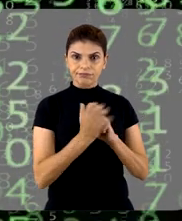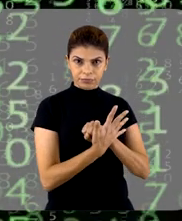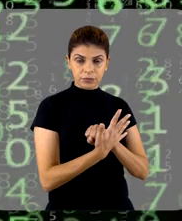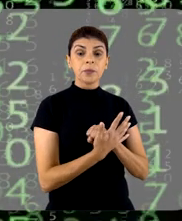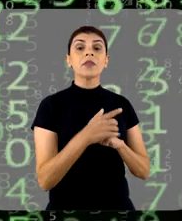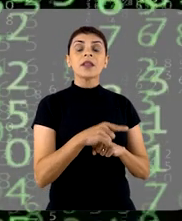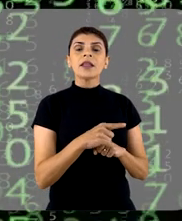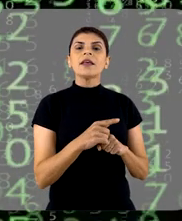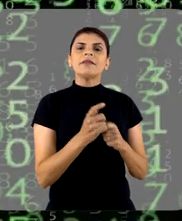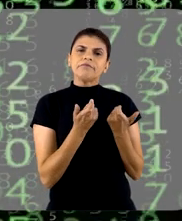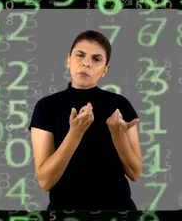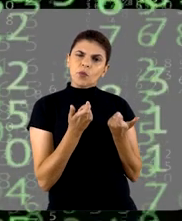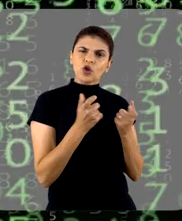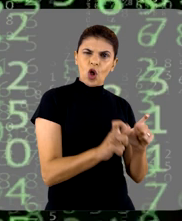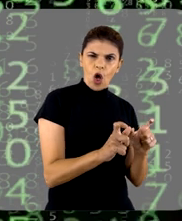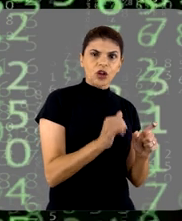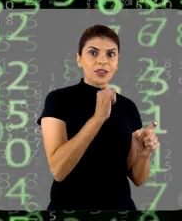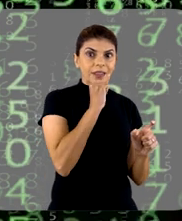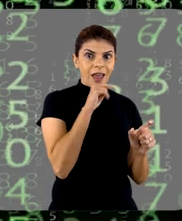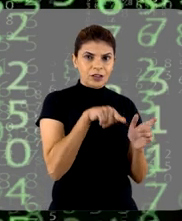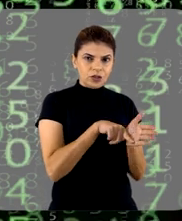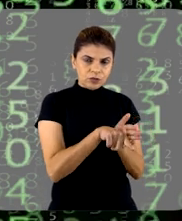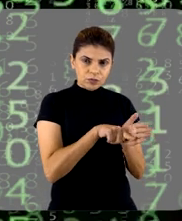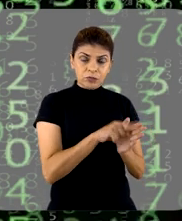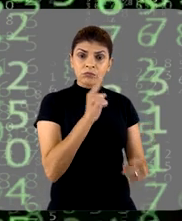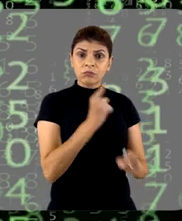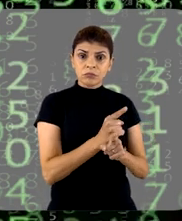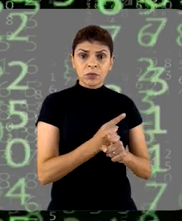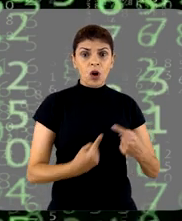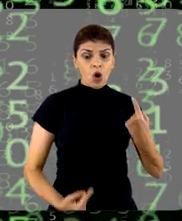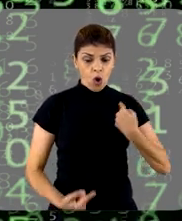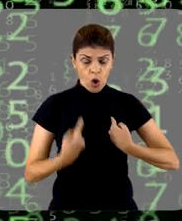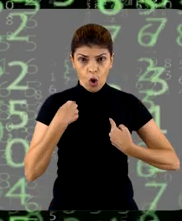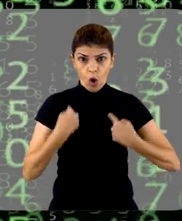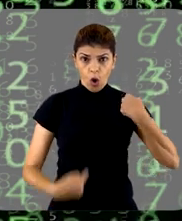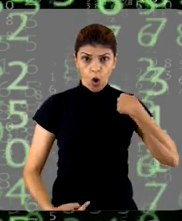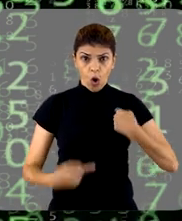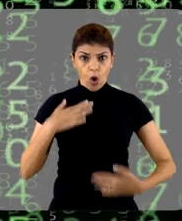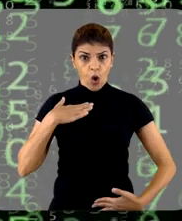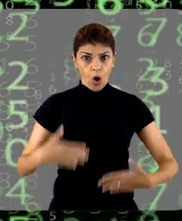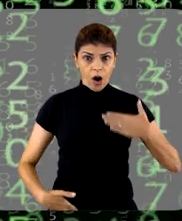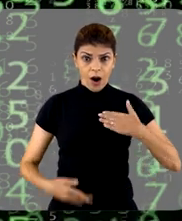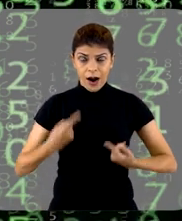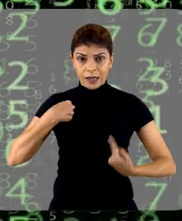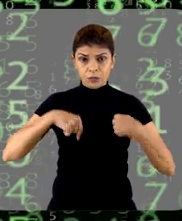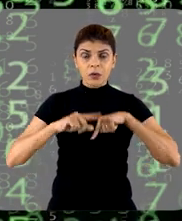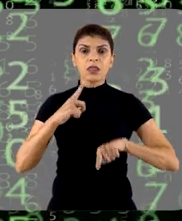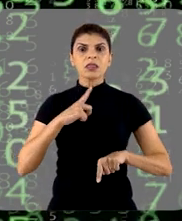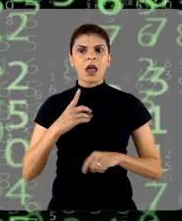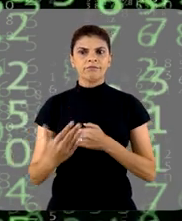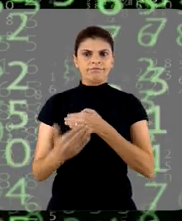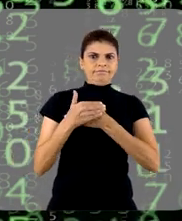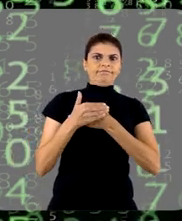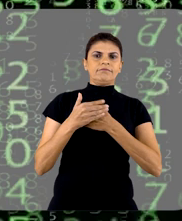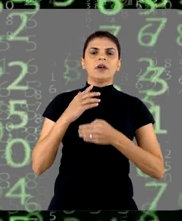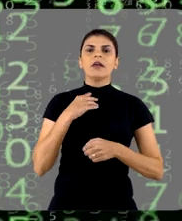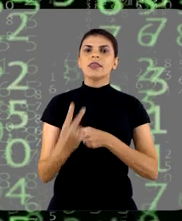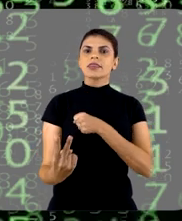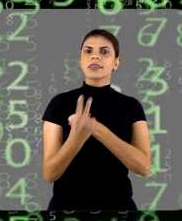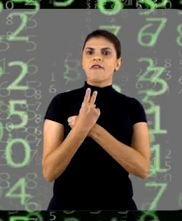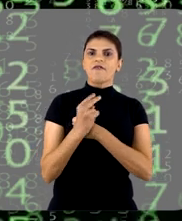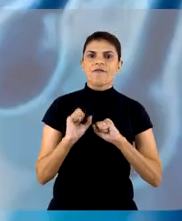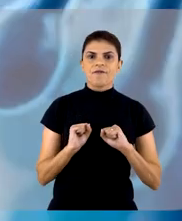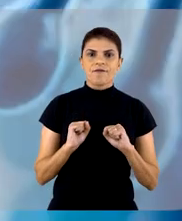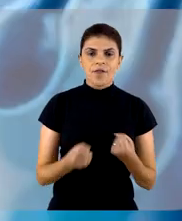teste imunológico, a gente detecta se o nosso organismo produziu ferramentas imunológicas de defesa contra o